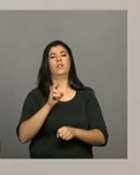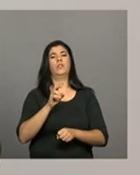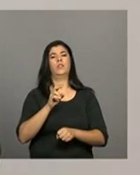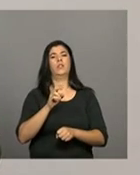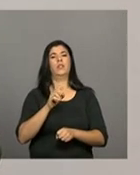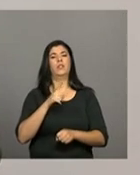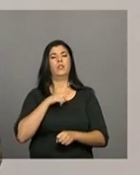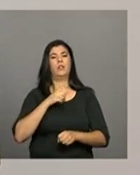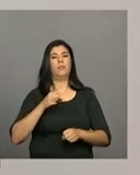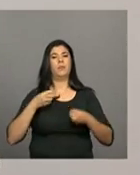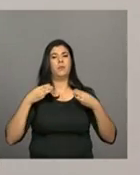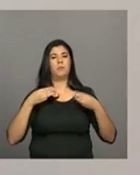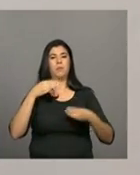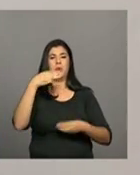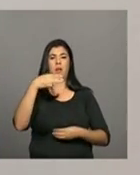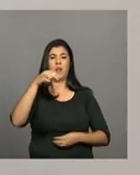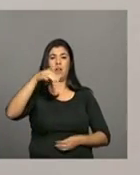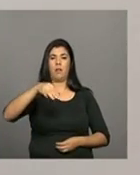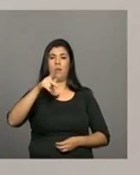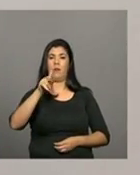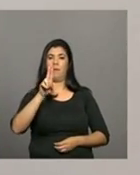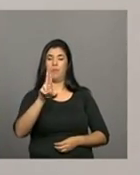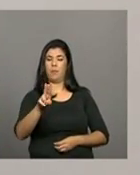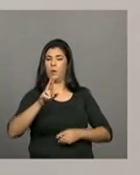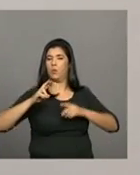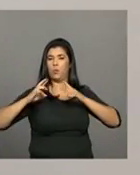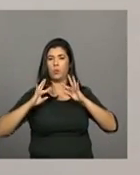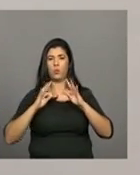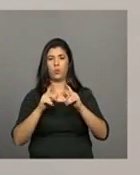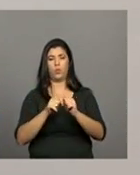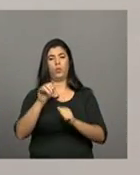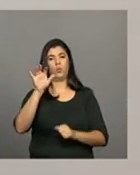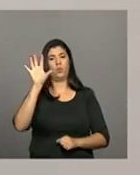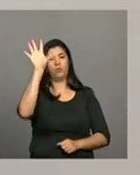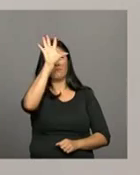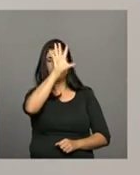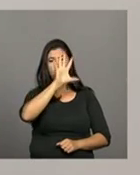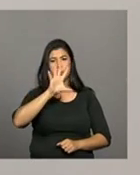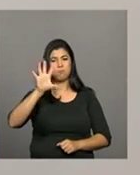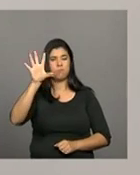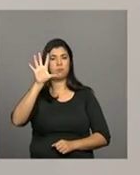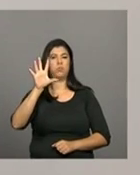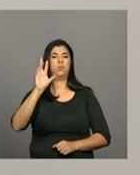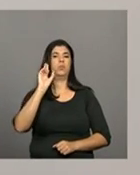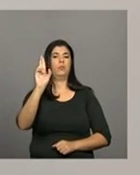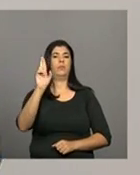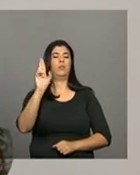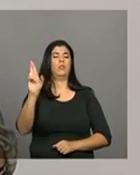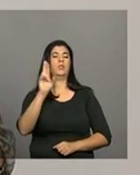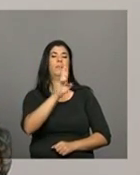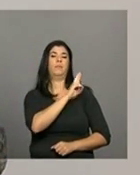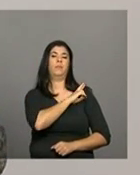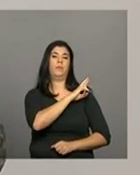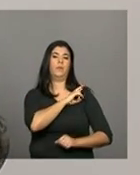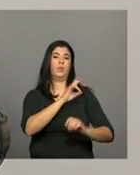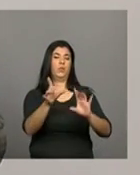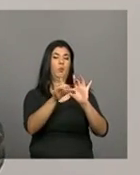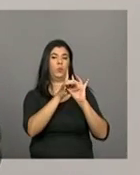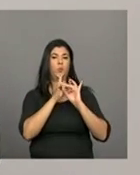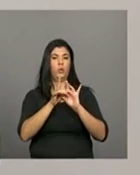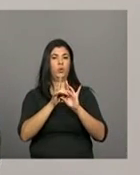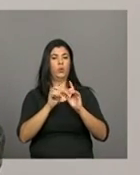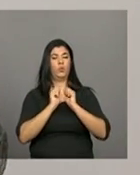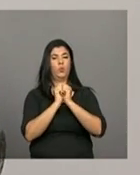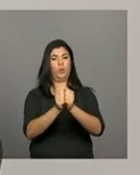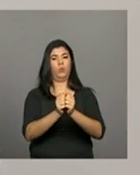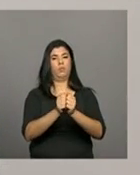do Ministério Público, de todos os órgãos responsáveis, juntos